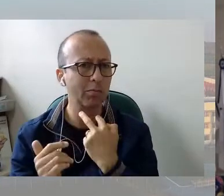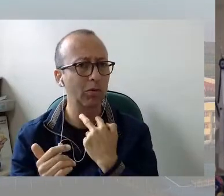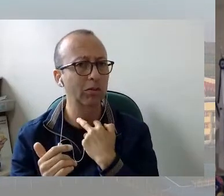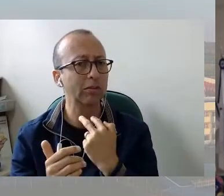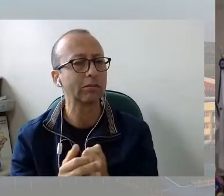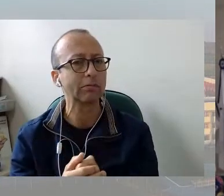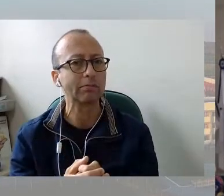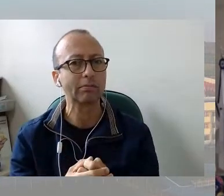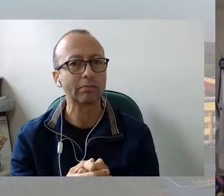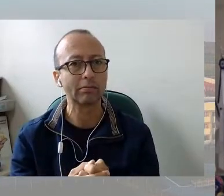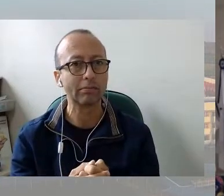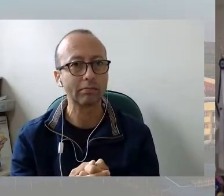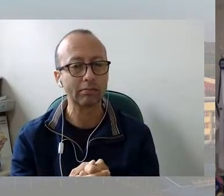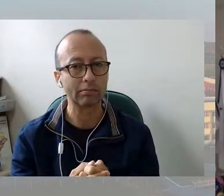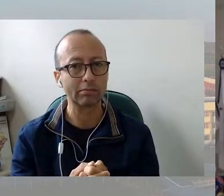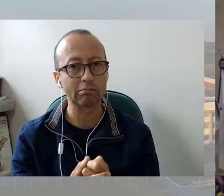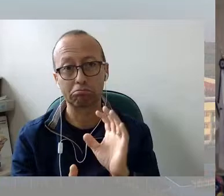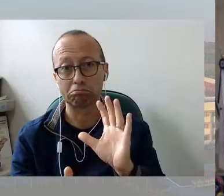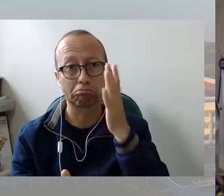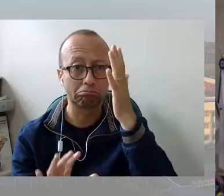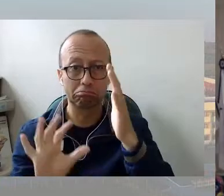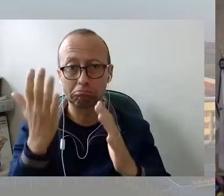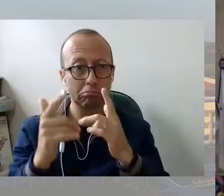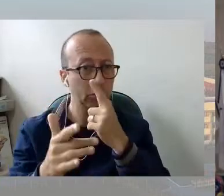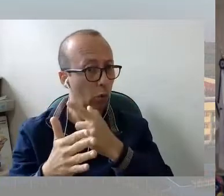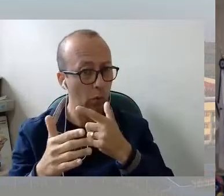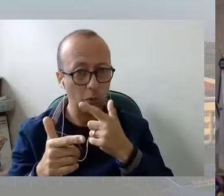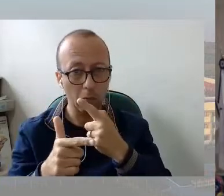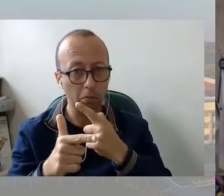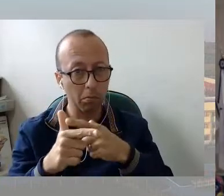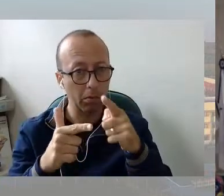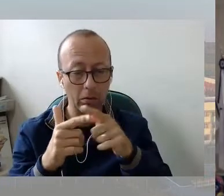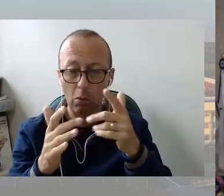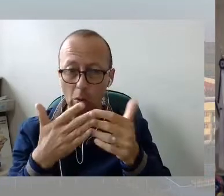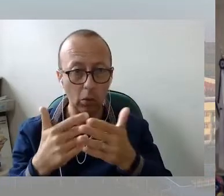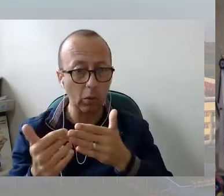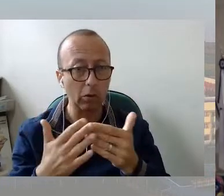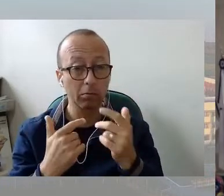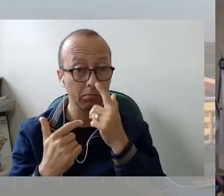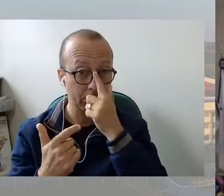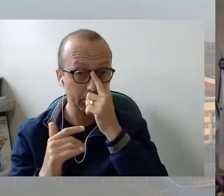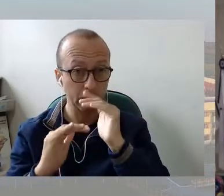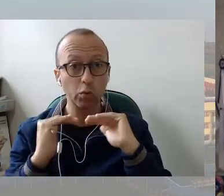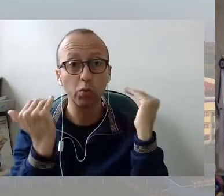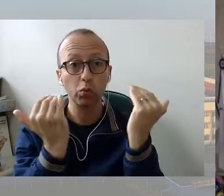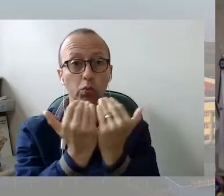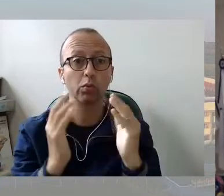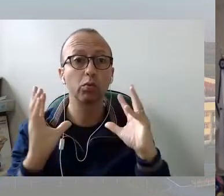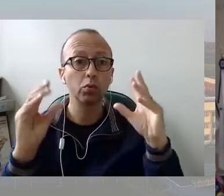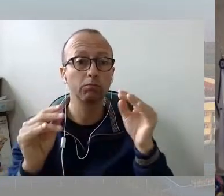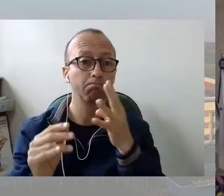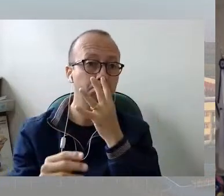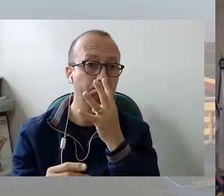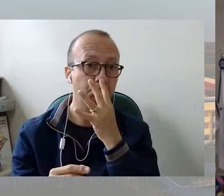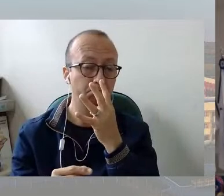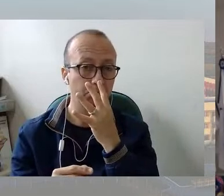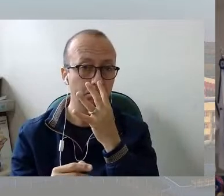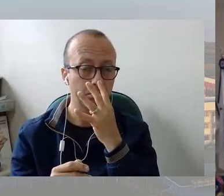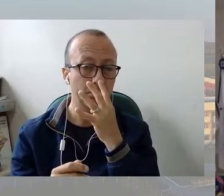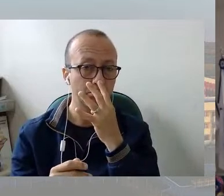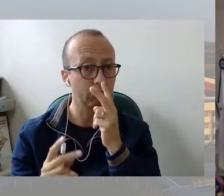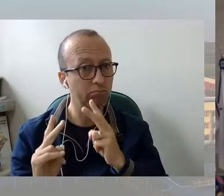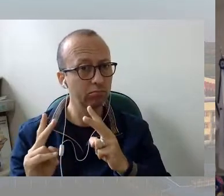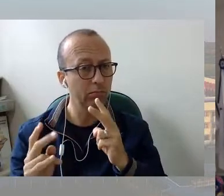né, independente do que esteja acontecendo, que a comunidade que está assistindo ou que estava assistindo naquele